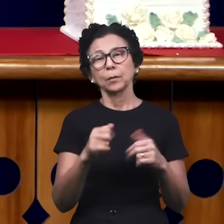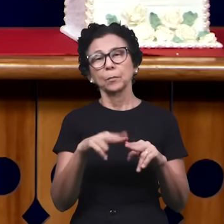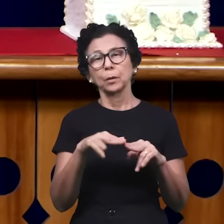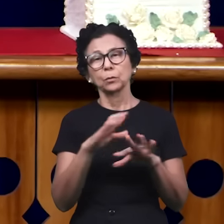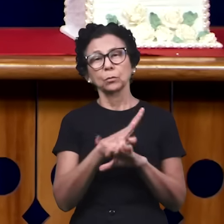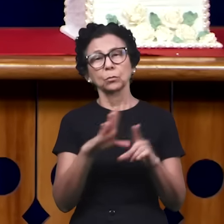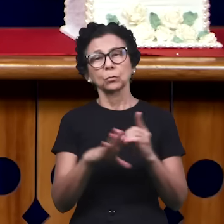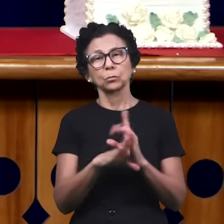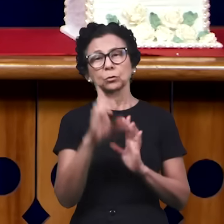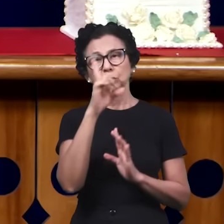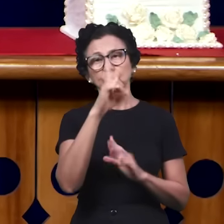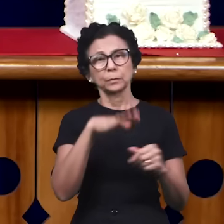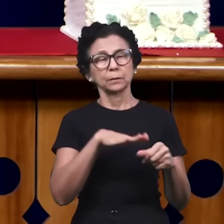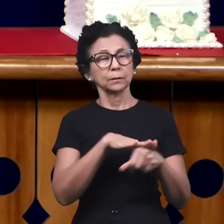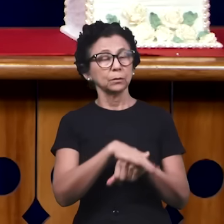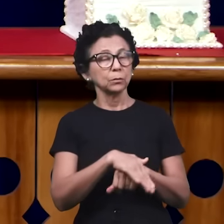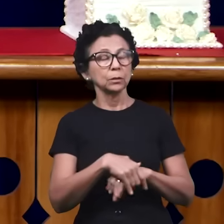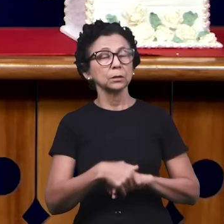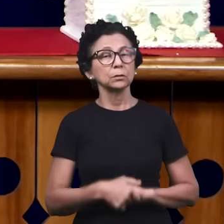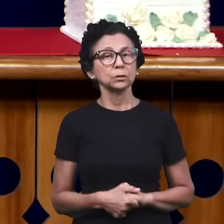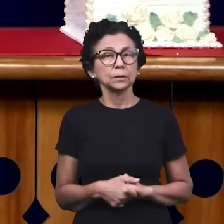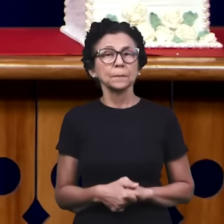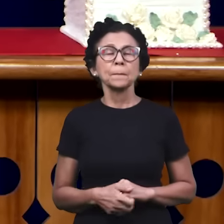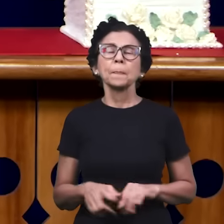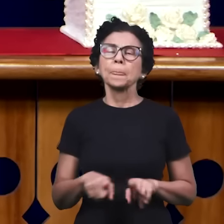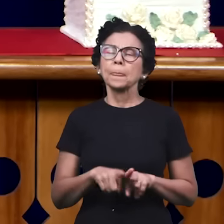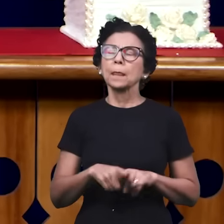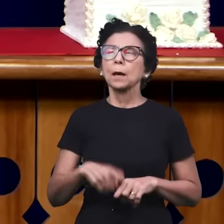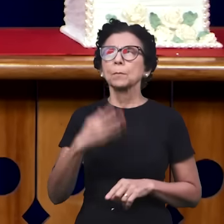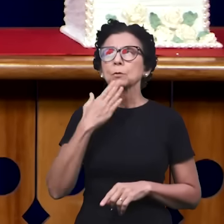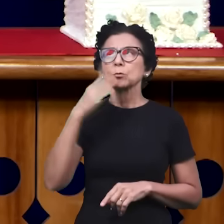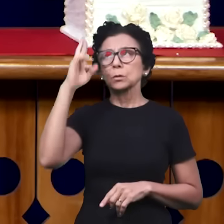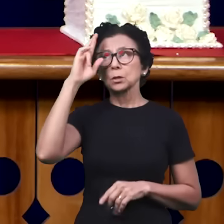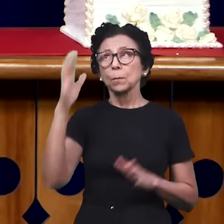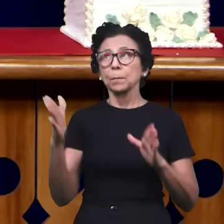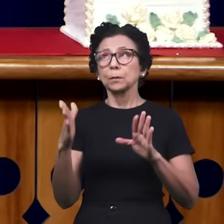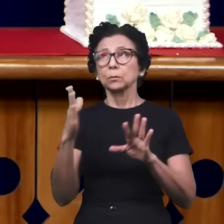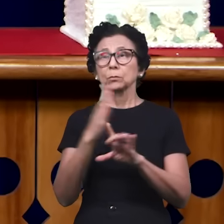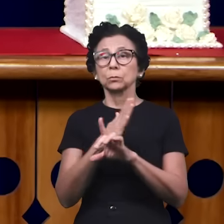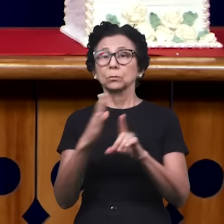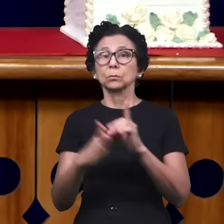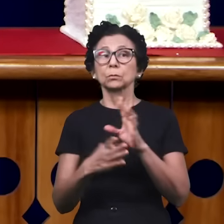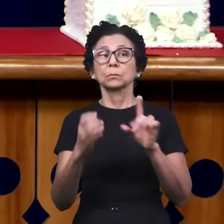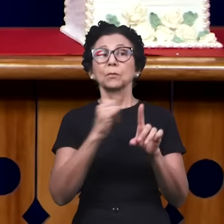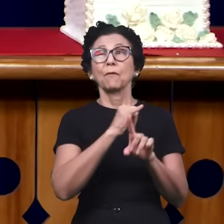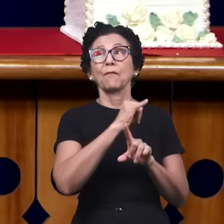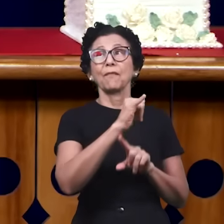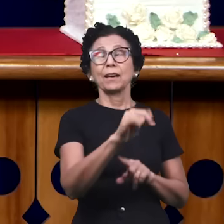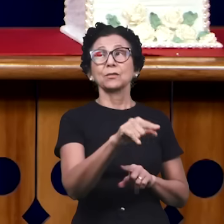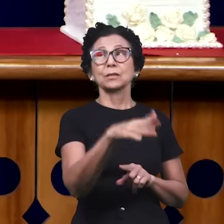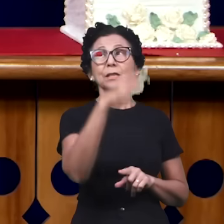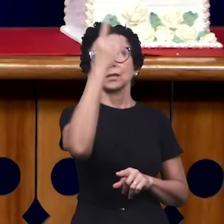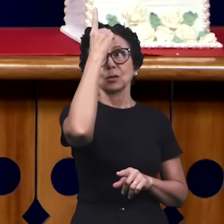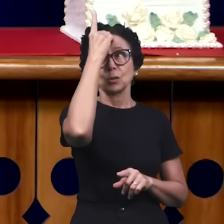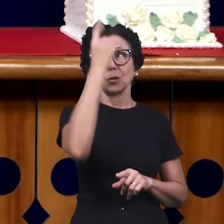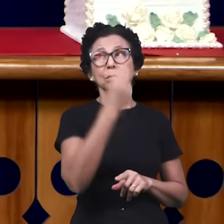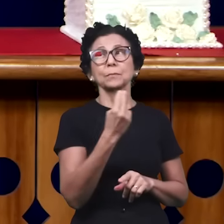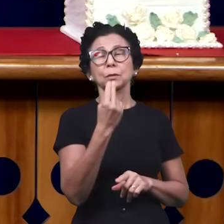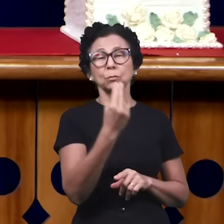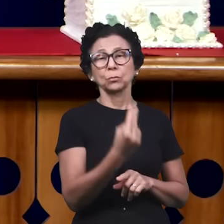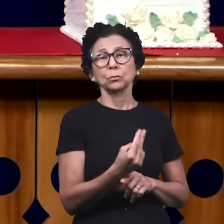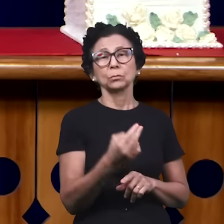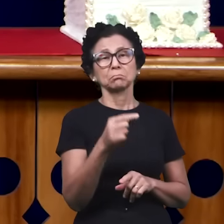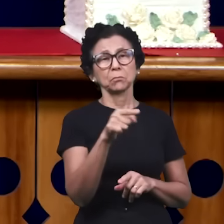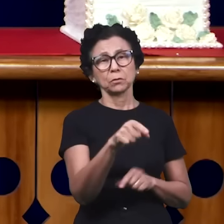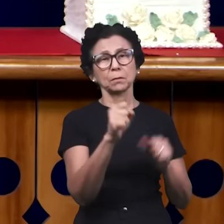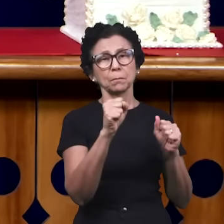né? Que é a reunião onde nós vamos definir toda a dinâmica do culto. Lá no culto, você vai ser usado no instrumento, ou você vai ser